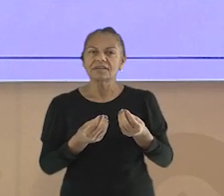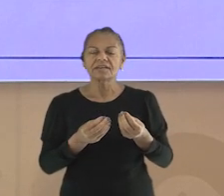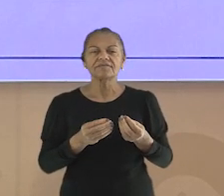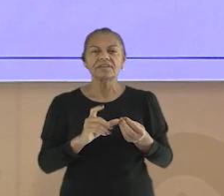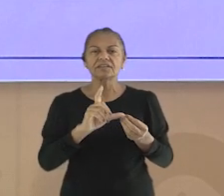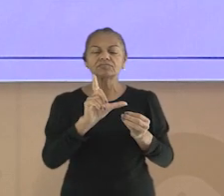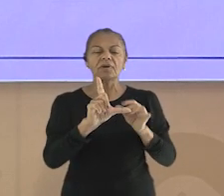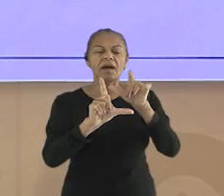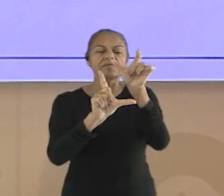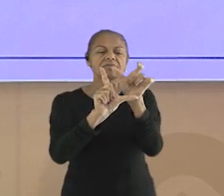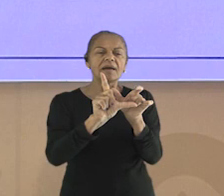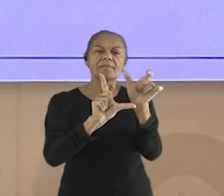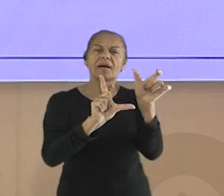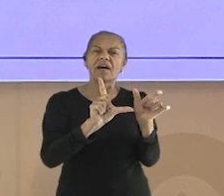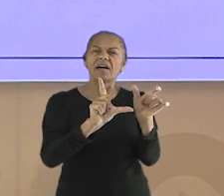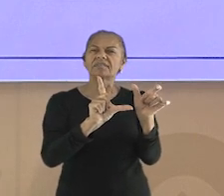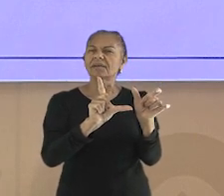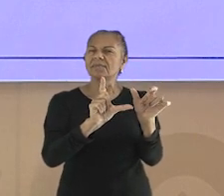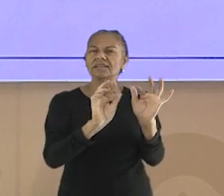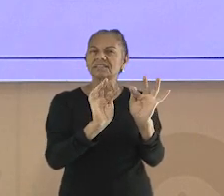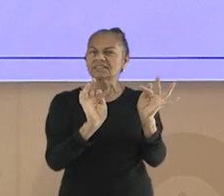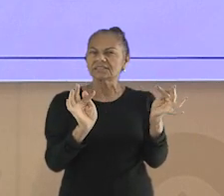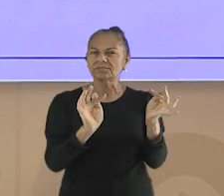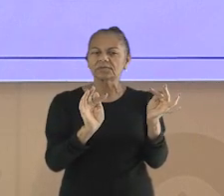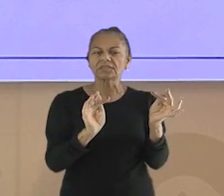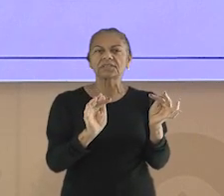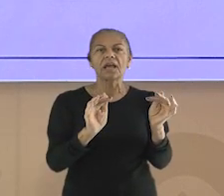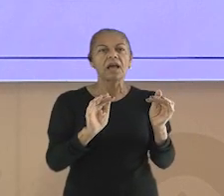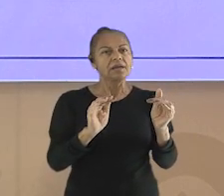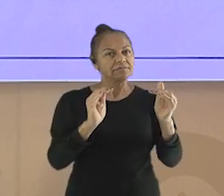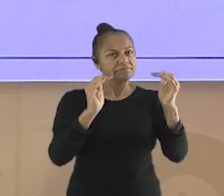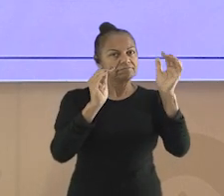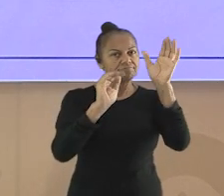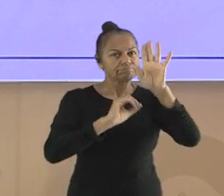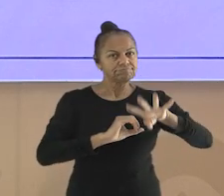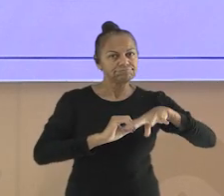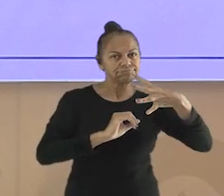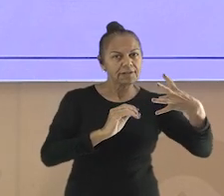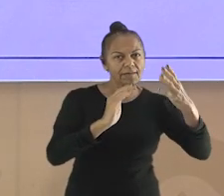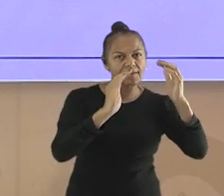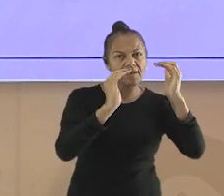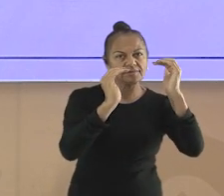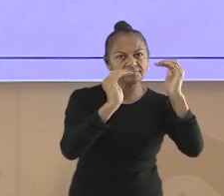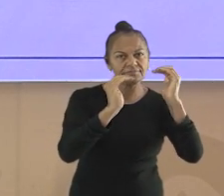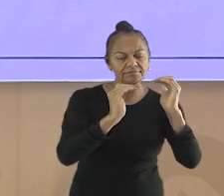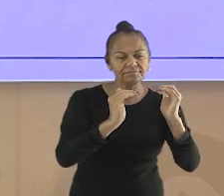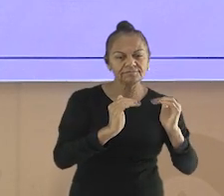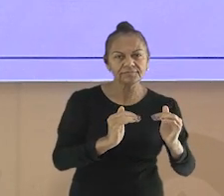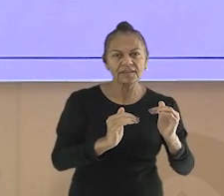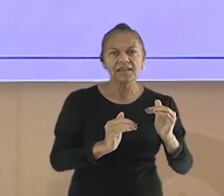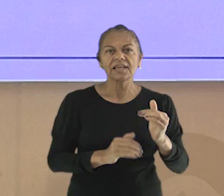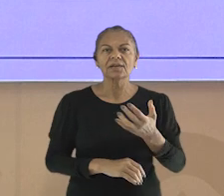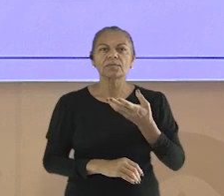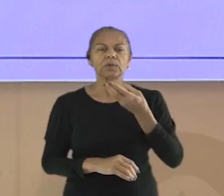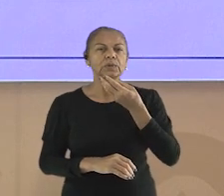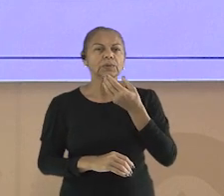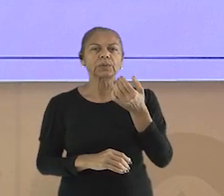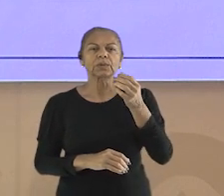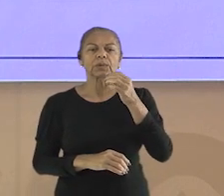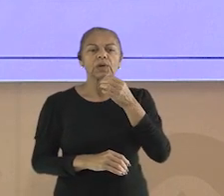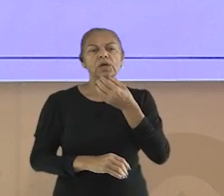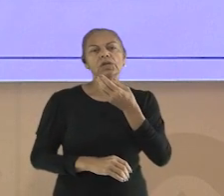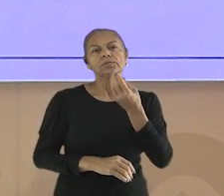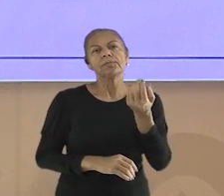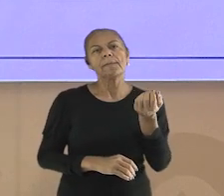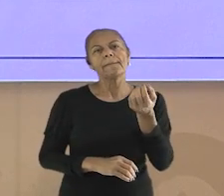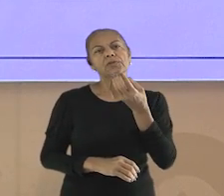pesquisa nessa tabela aqui na tela, aonde ele colocou sabores e quantidade. E aí,